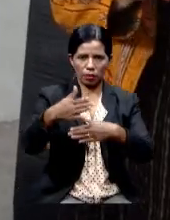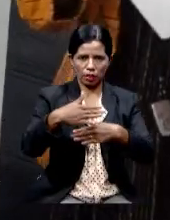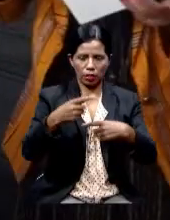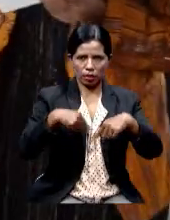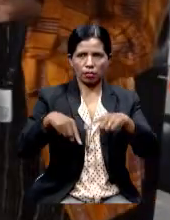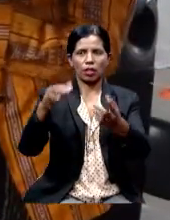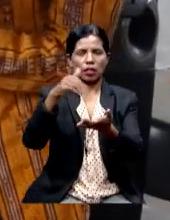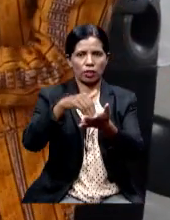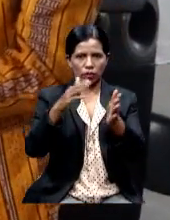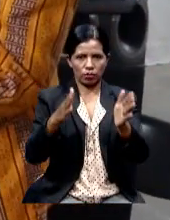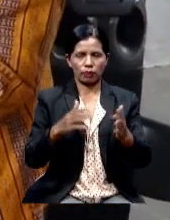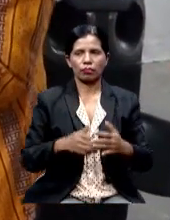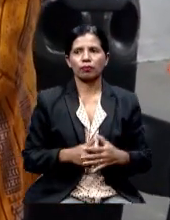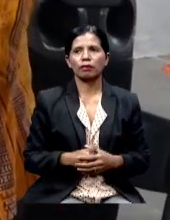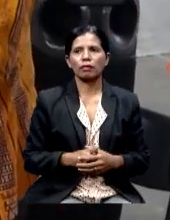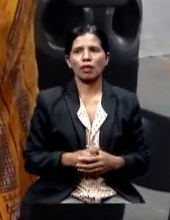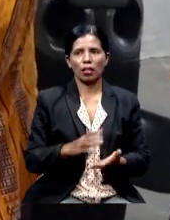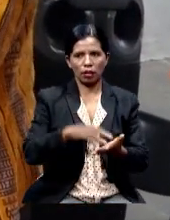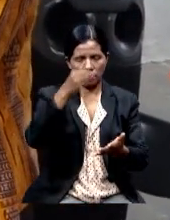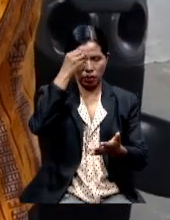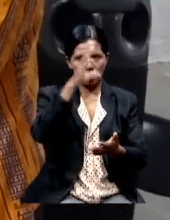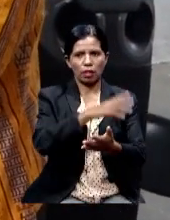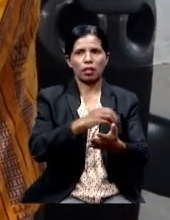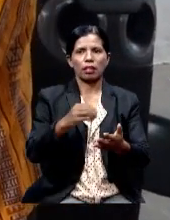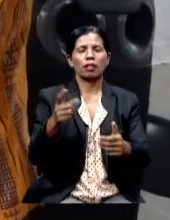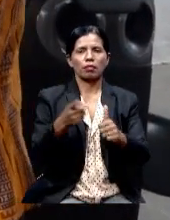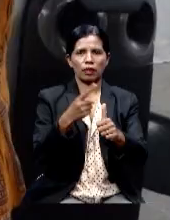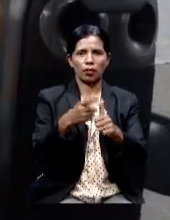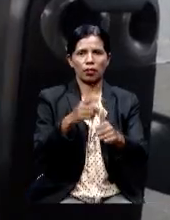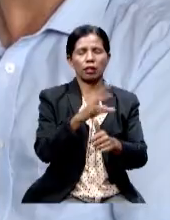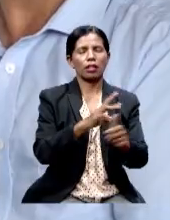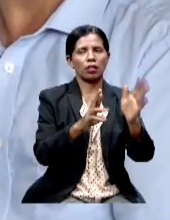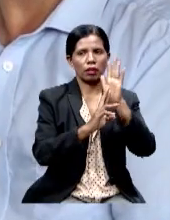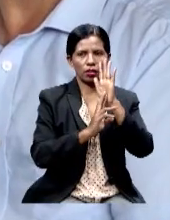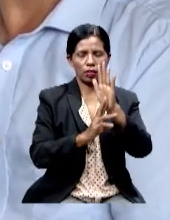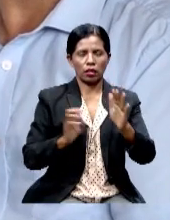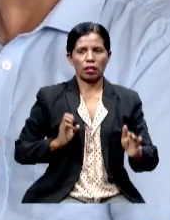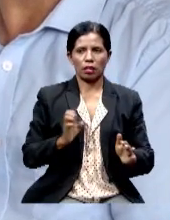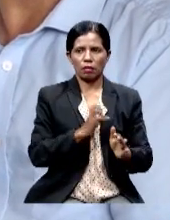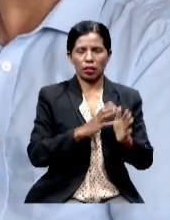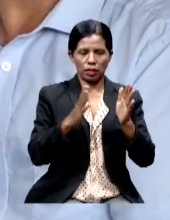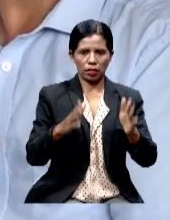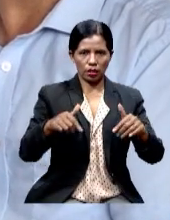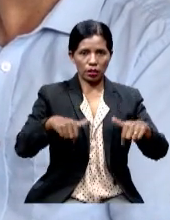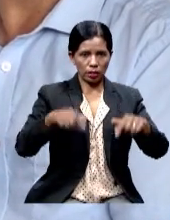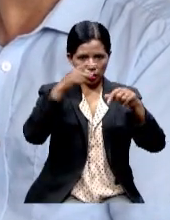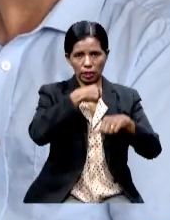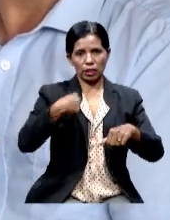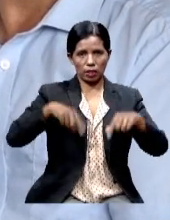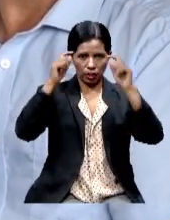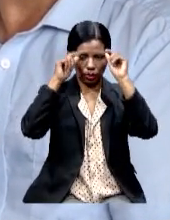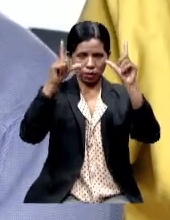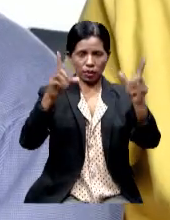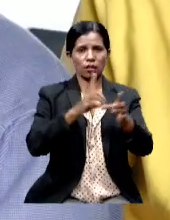halau estudo. Participa em cerimônia graduação da Hulukne, representante embaixada China e a Timor-Leste,